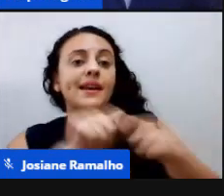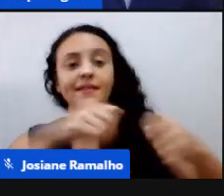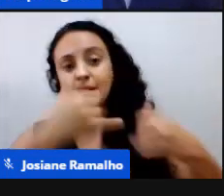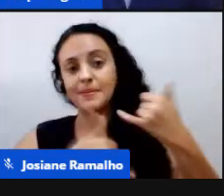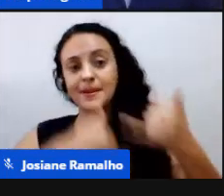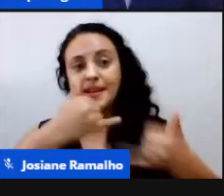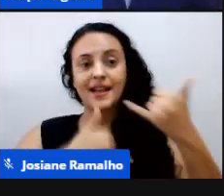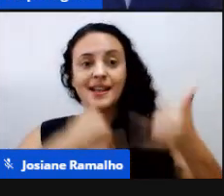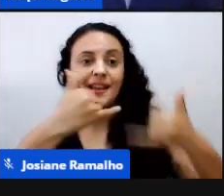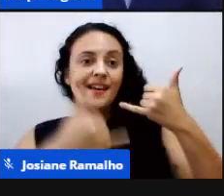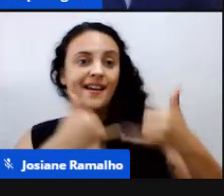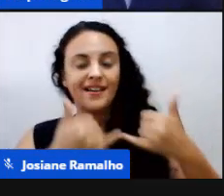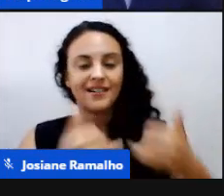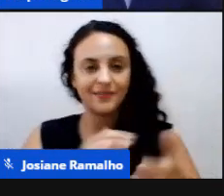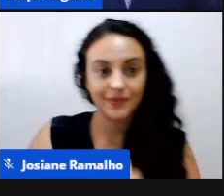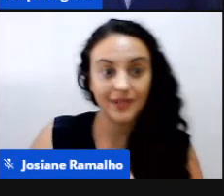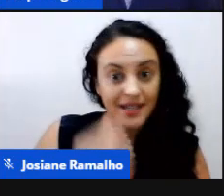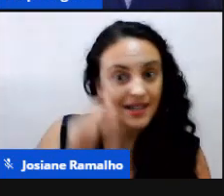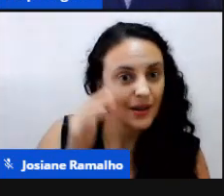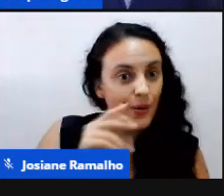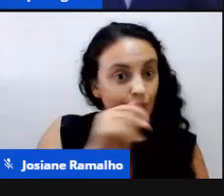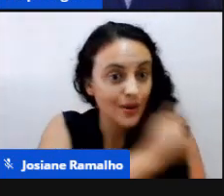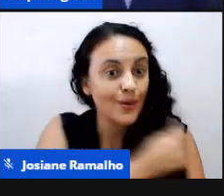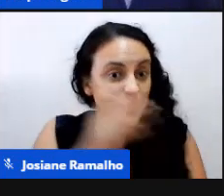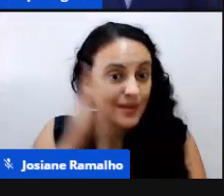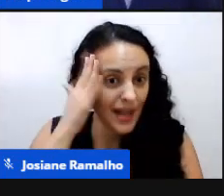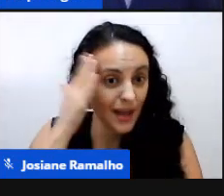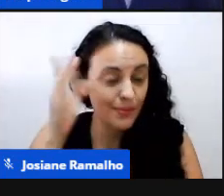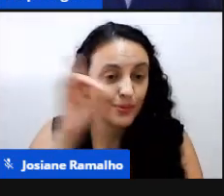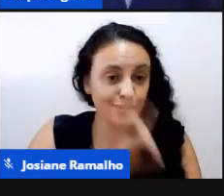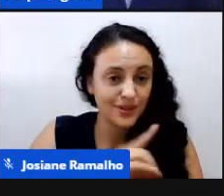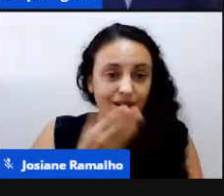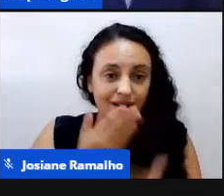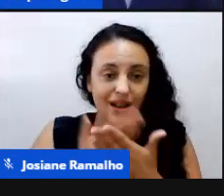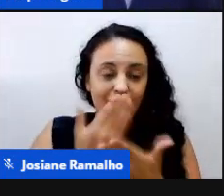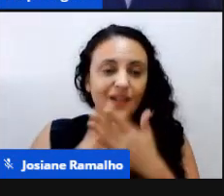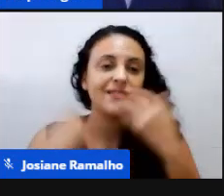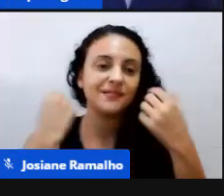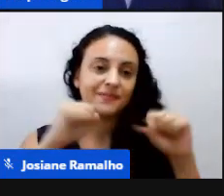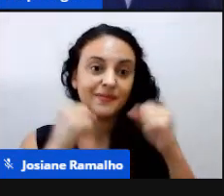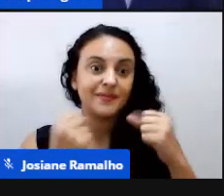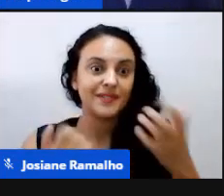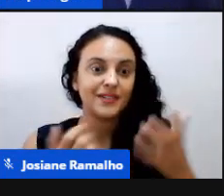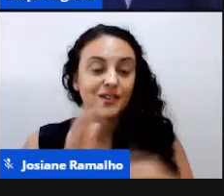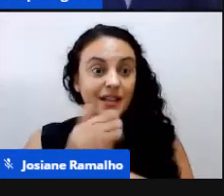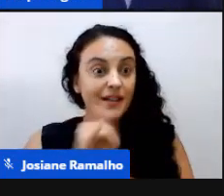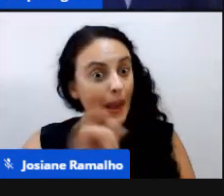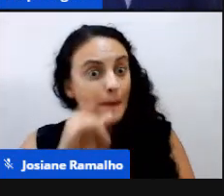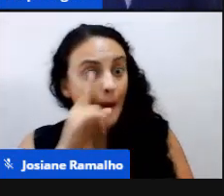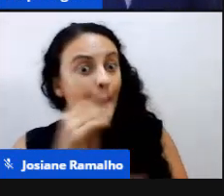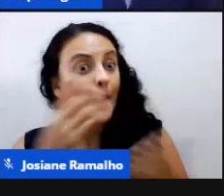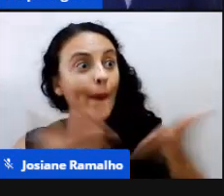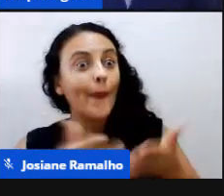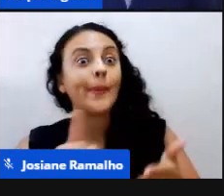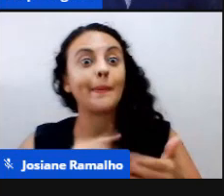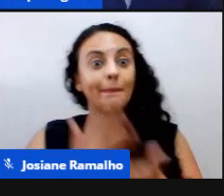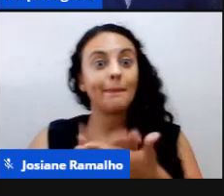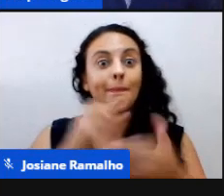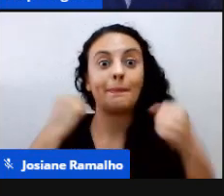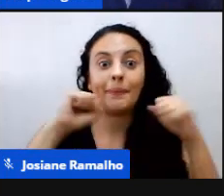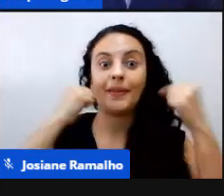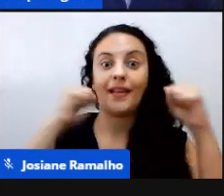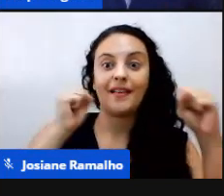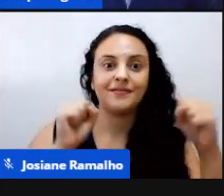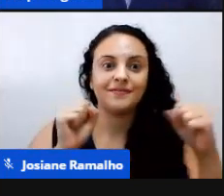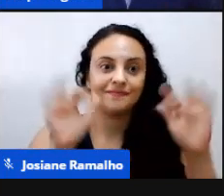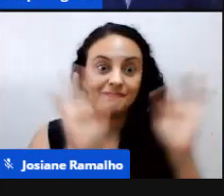aula. Mãe, hoje é dia da aula da educação física. Então, vamos pensar nisso como você sendo alguém que faz muita importância na